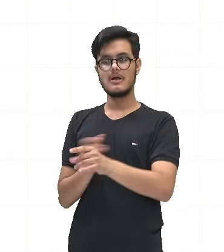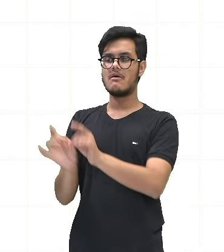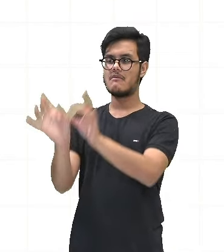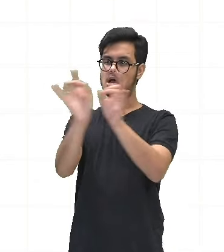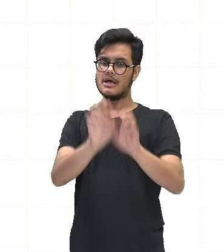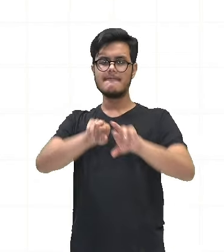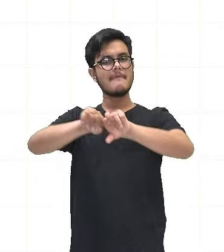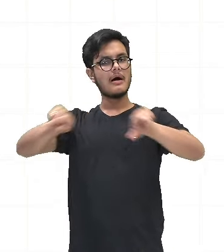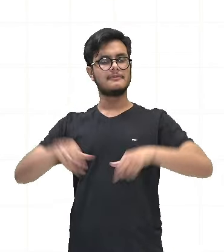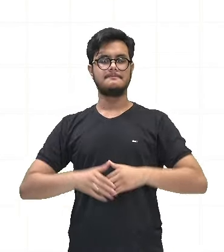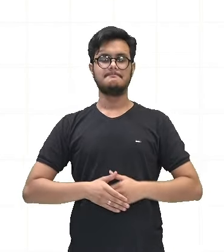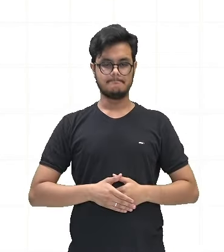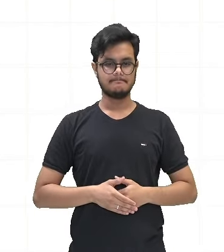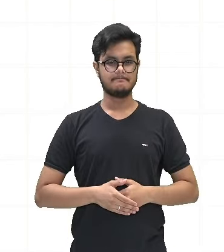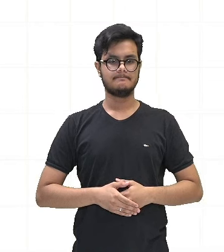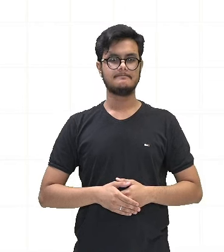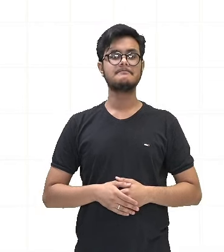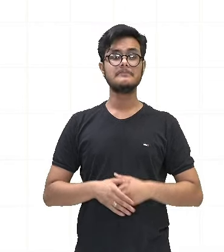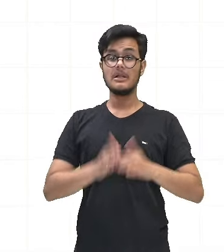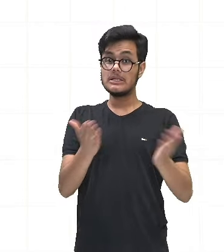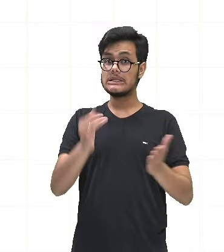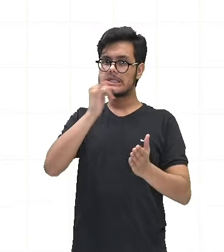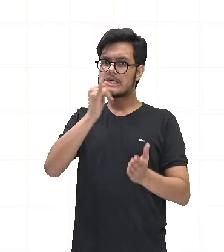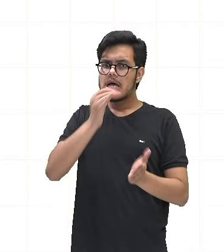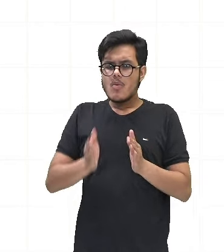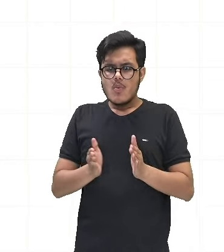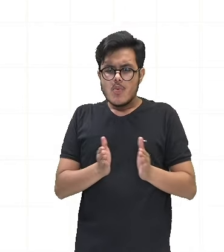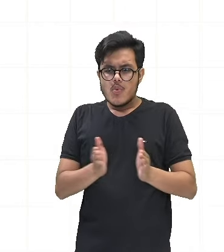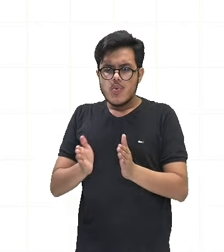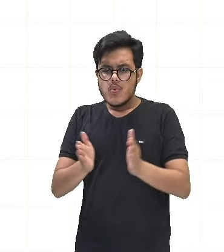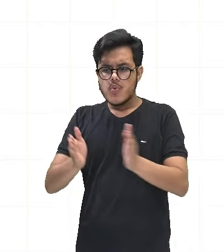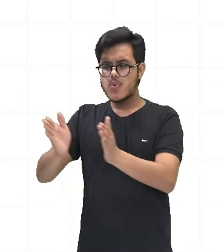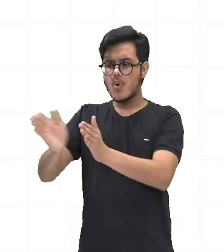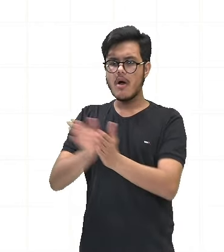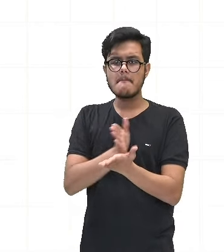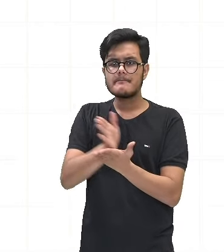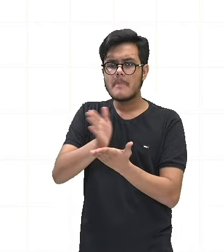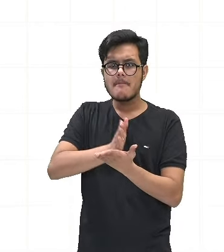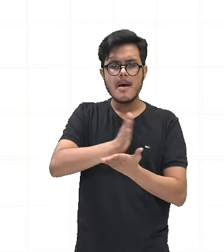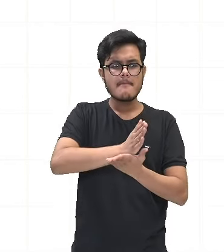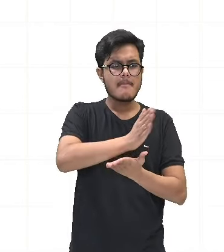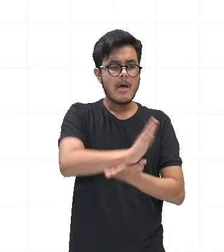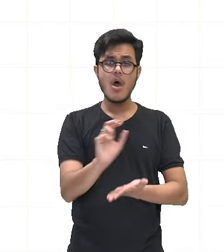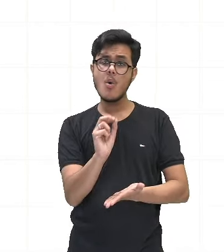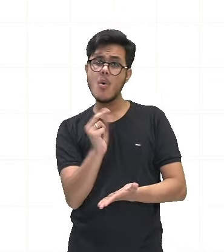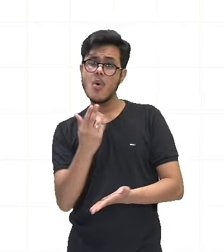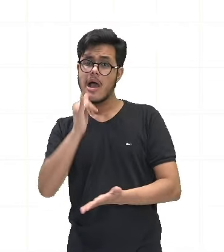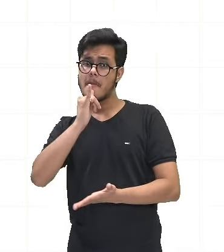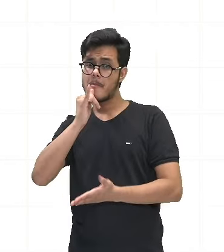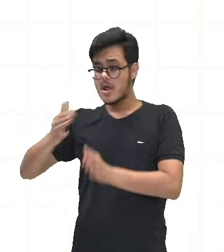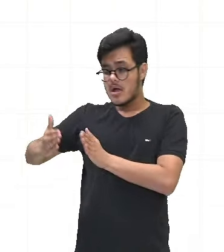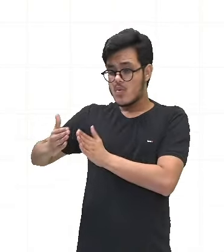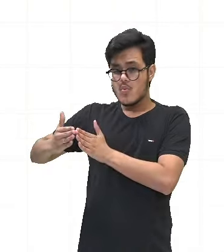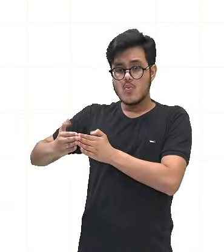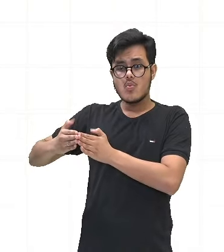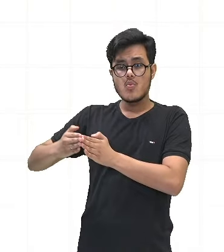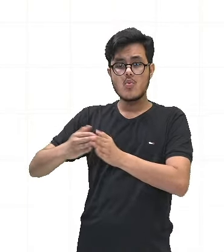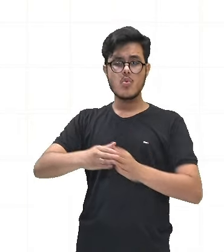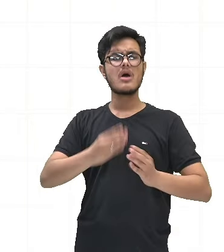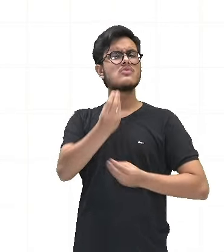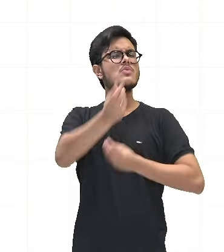comerciais através de rotas terrestres e marítimas. Como é que vai acontecer esse crescimento da